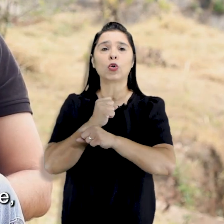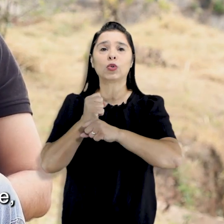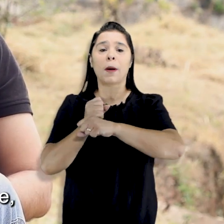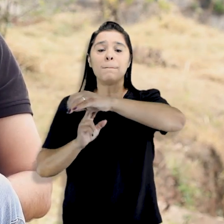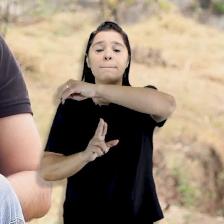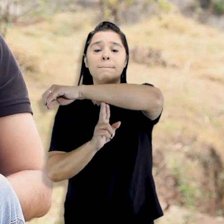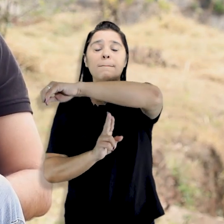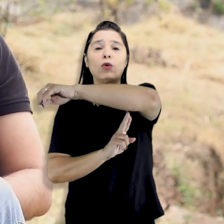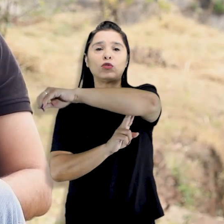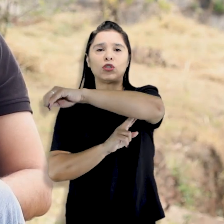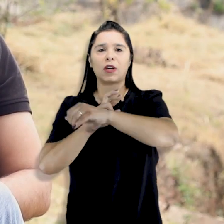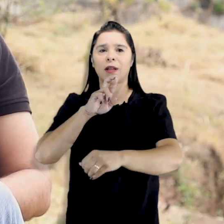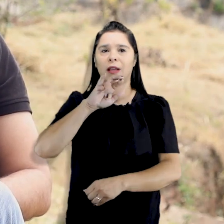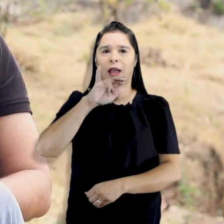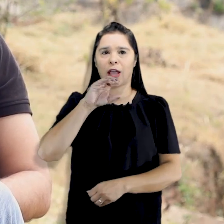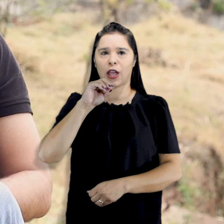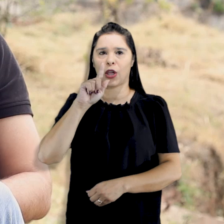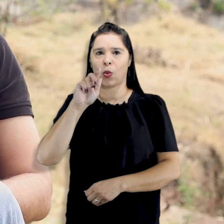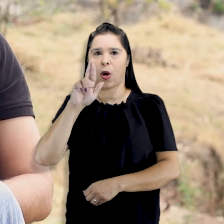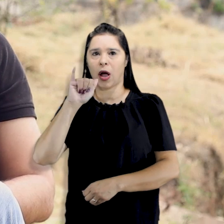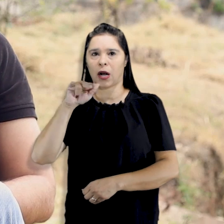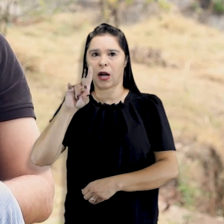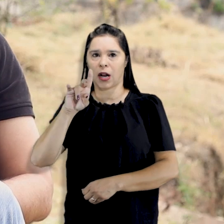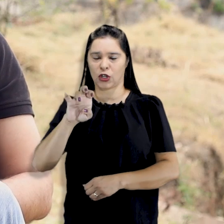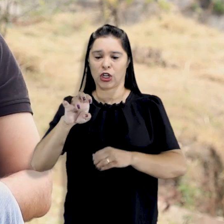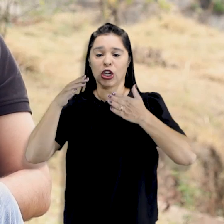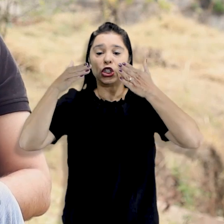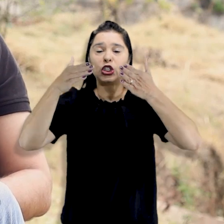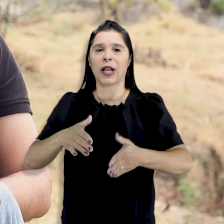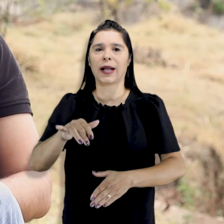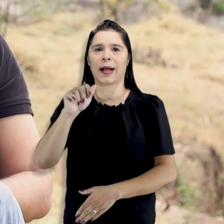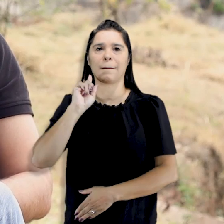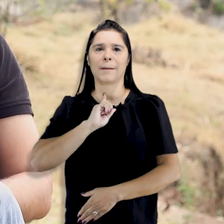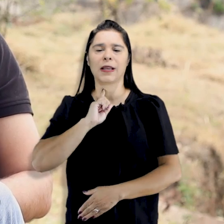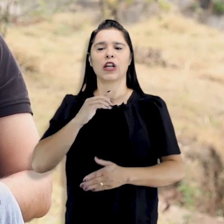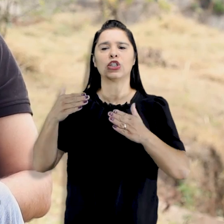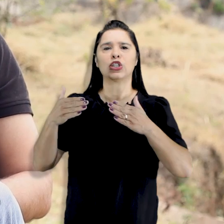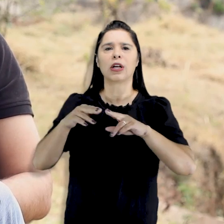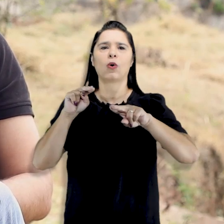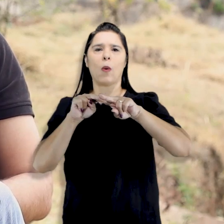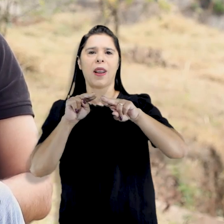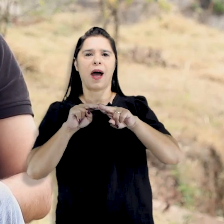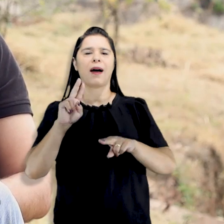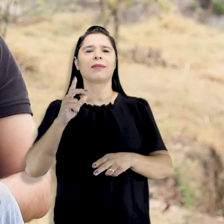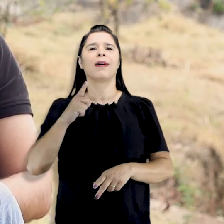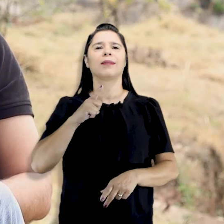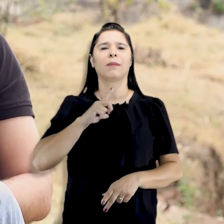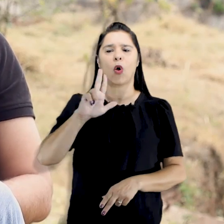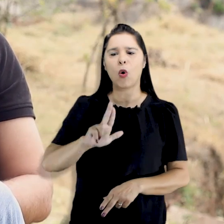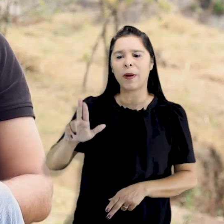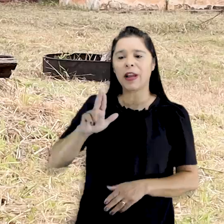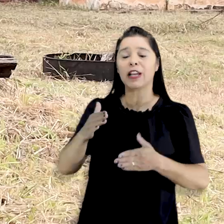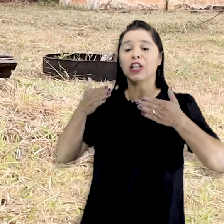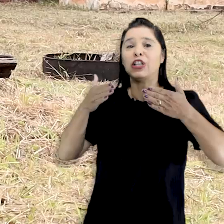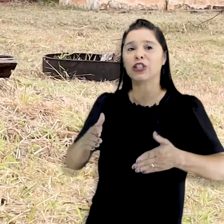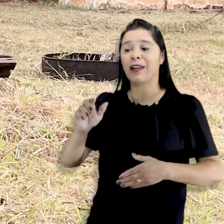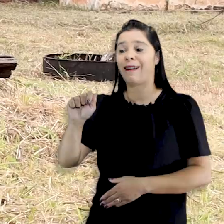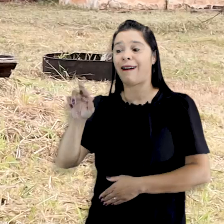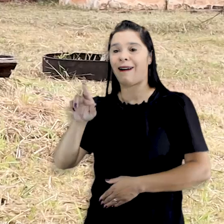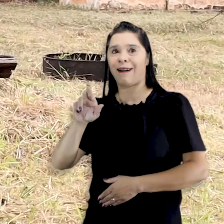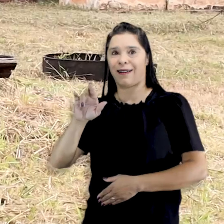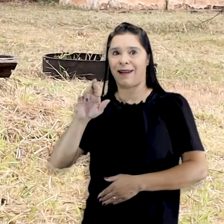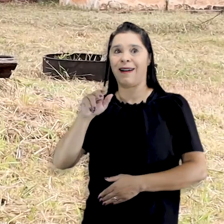Rio Grande, que foi quando eles chegam a Minas Gerais. Então eles chegam a Uberaba, a Uberlândia e chegam a Araguari. No